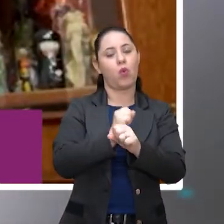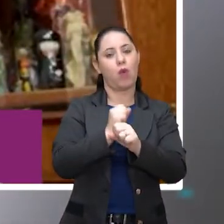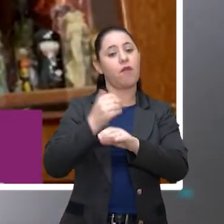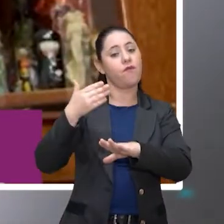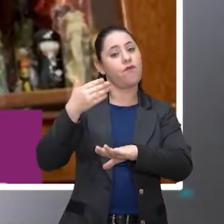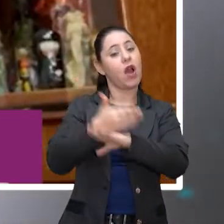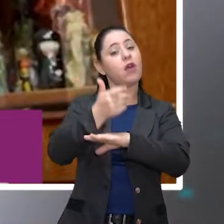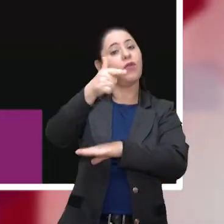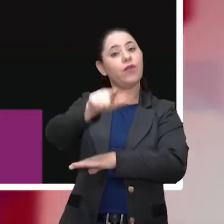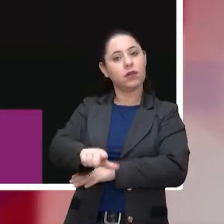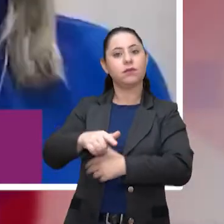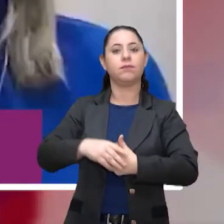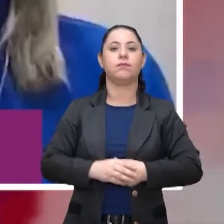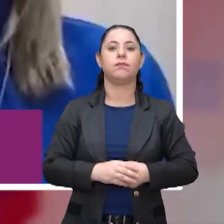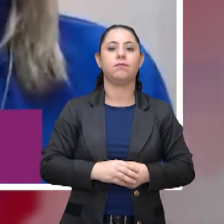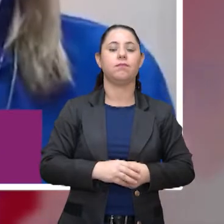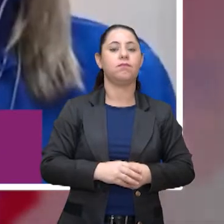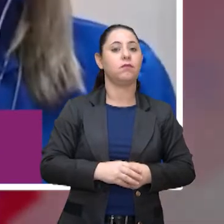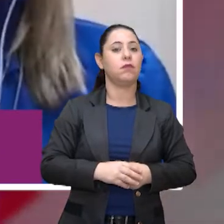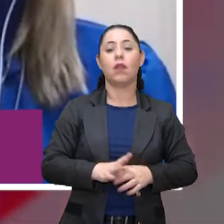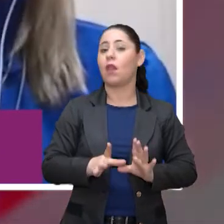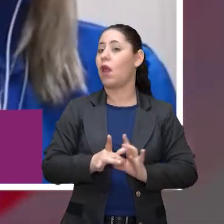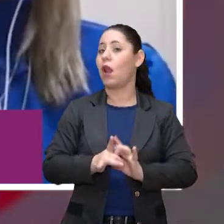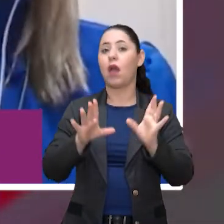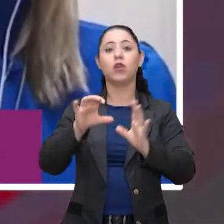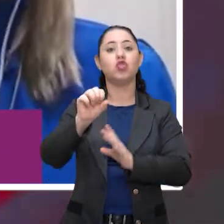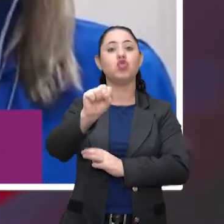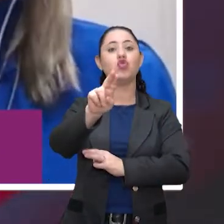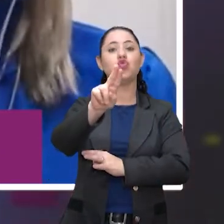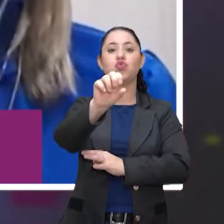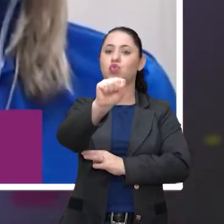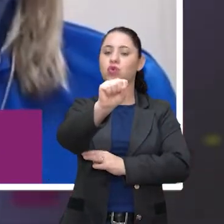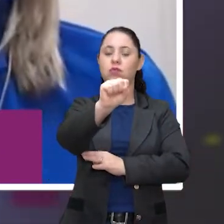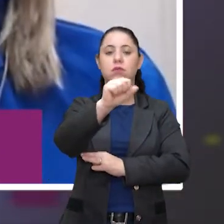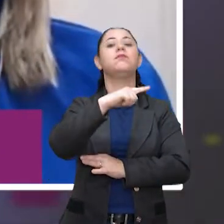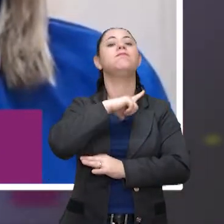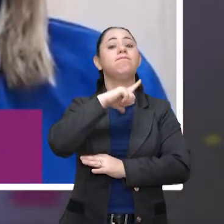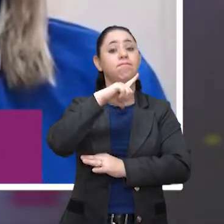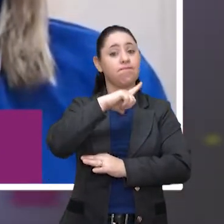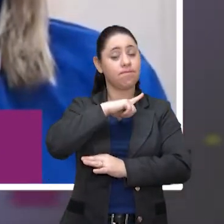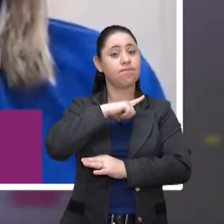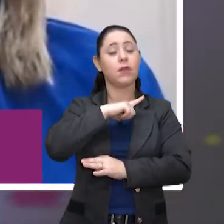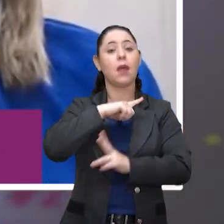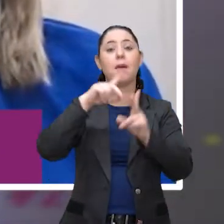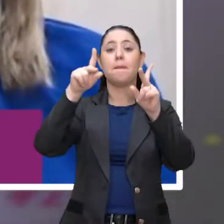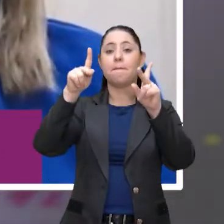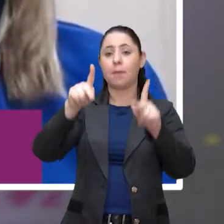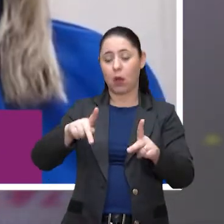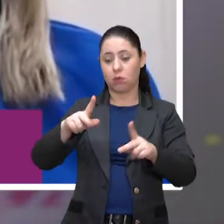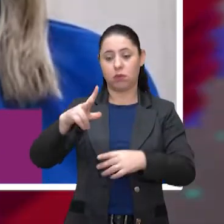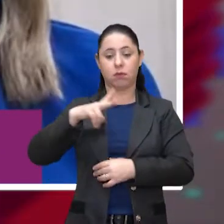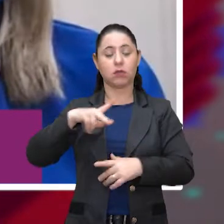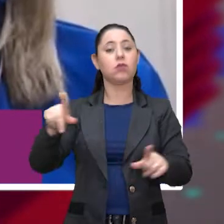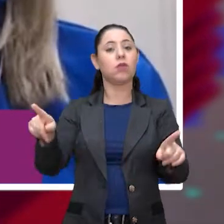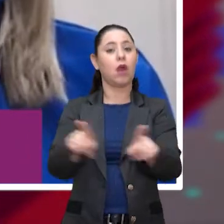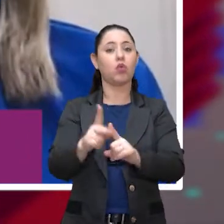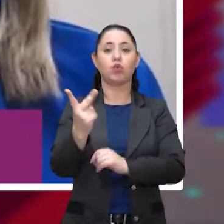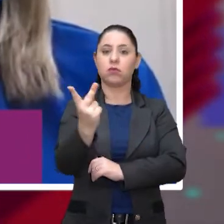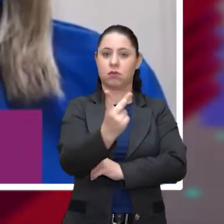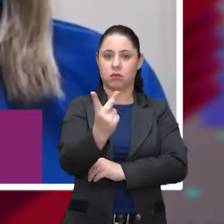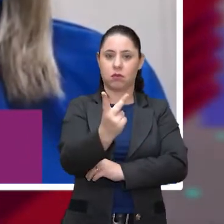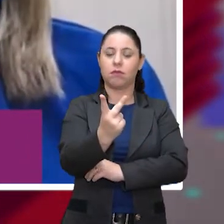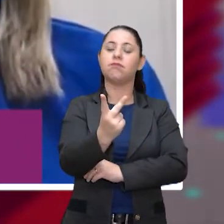ano. Isso está disponível pelo sistema público. Tanto público quanto privado.